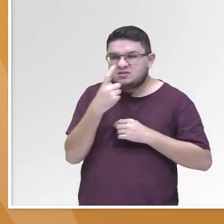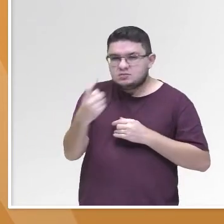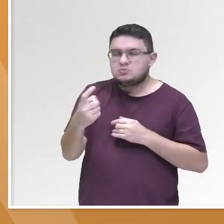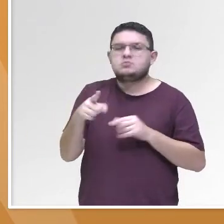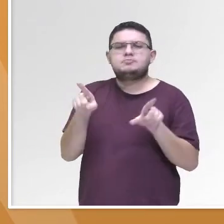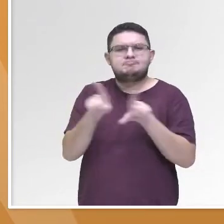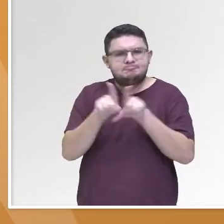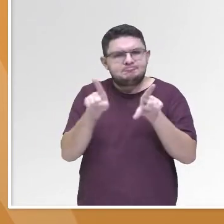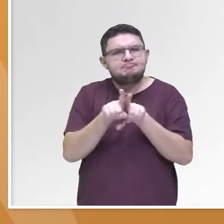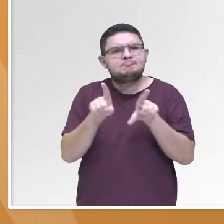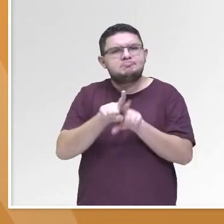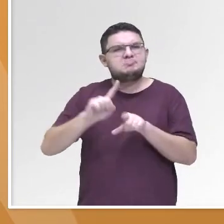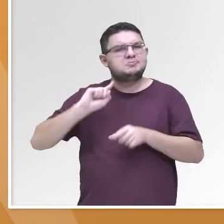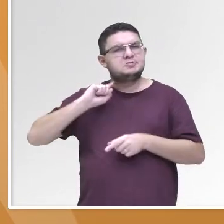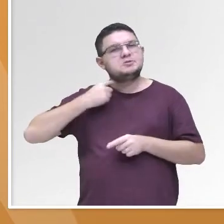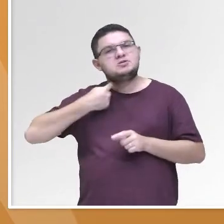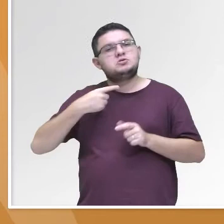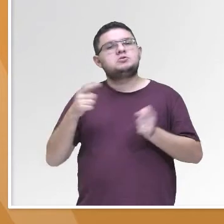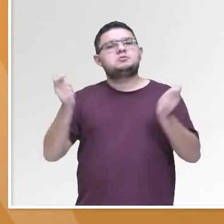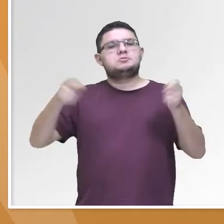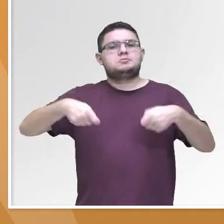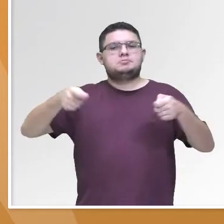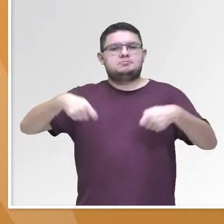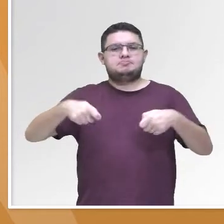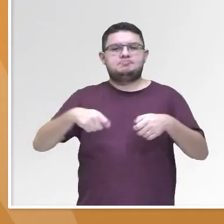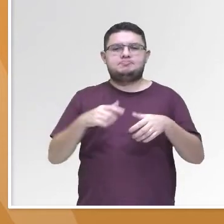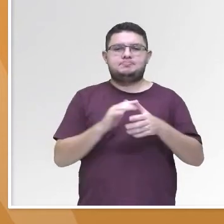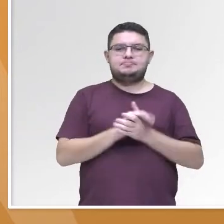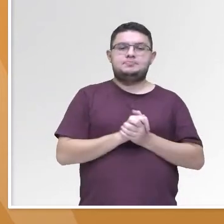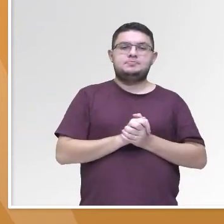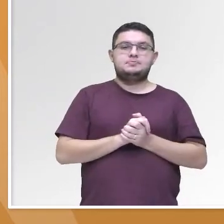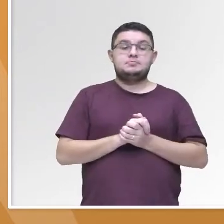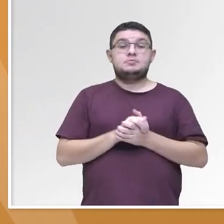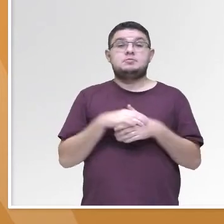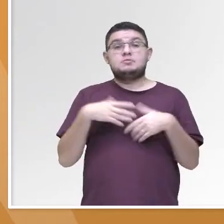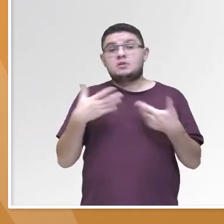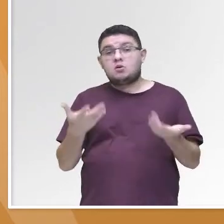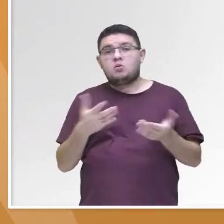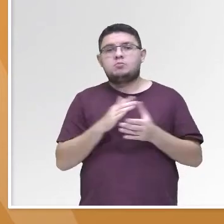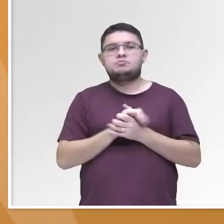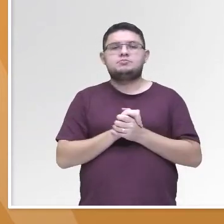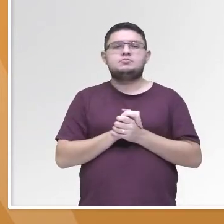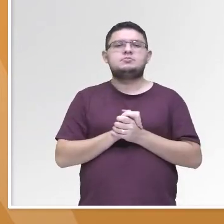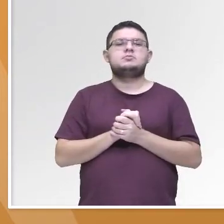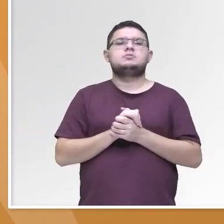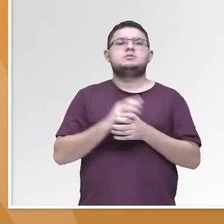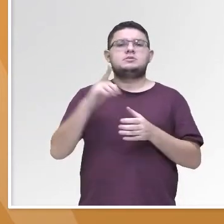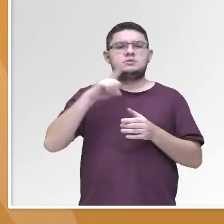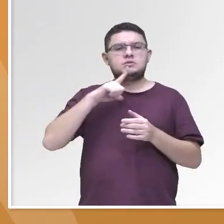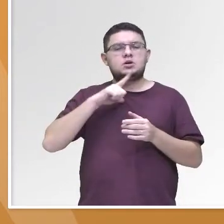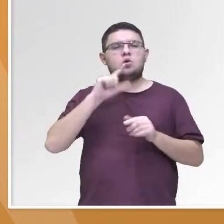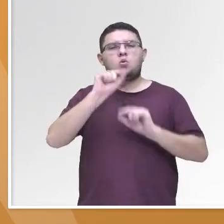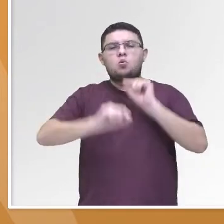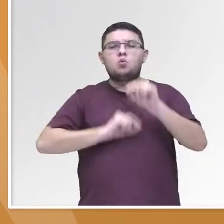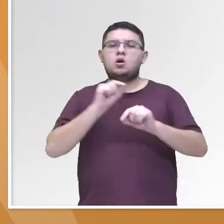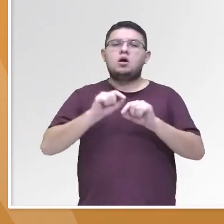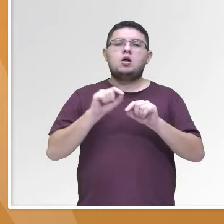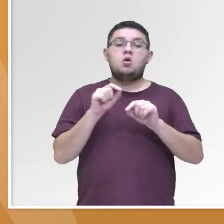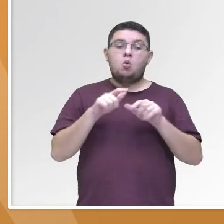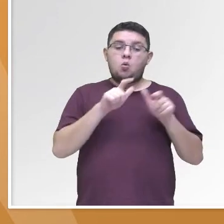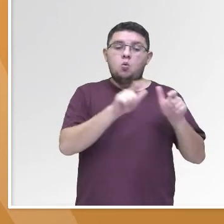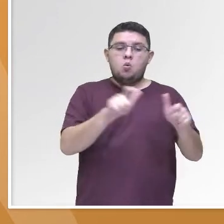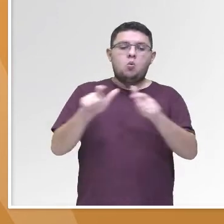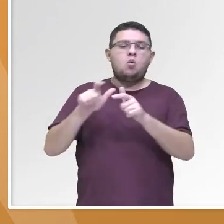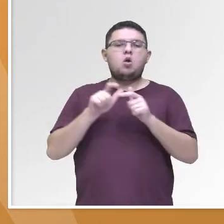Então, esses são alguns dos problemas. Aí temos os lixões e os aterros, né? Que é onde vai ser